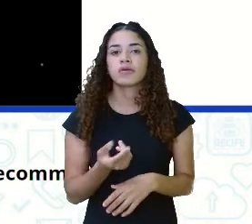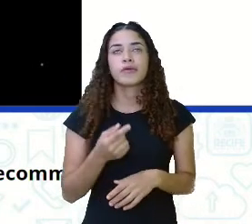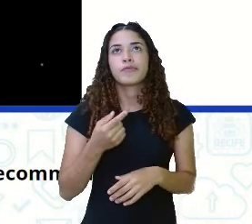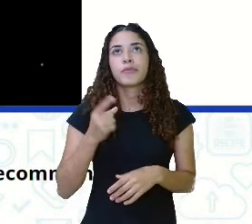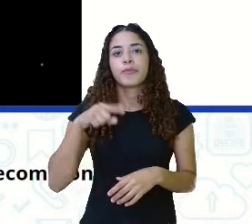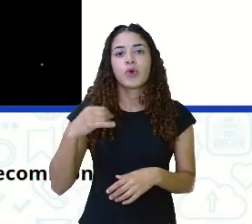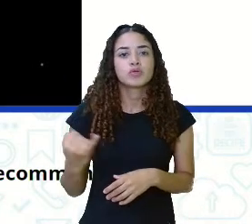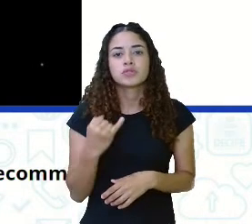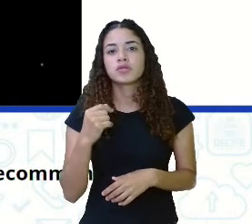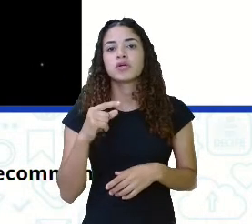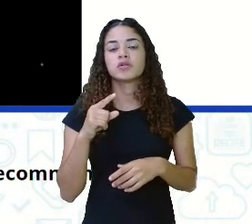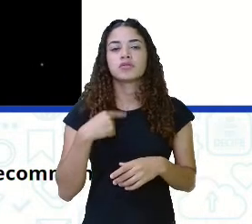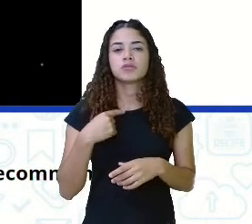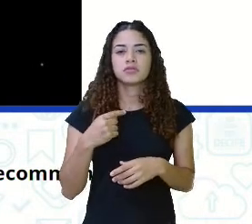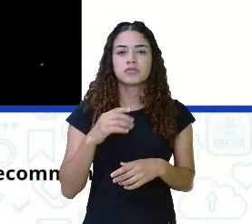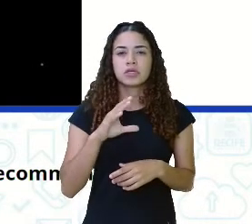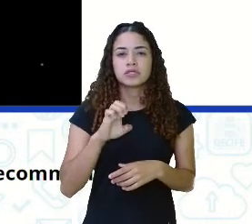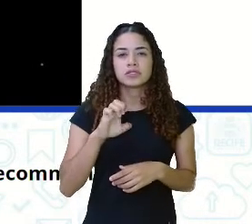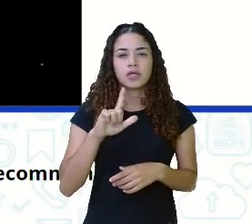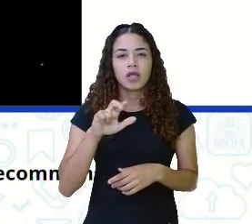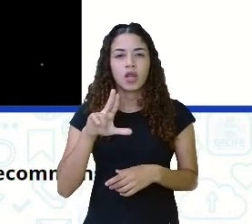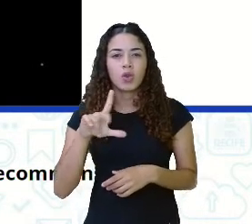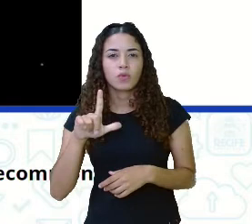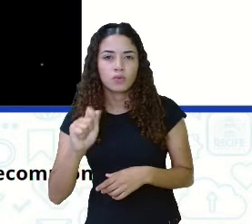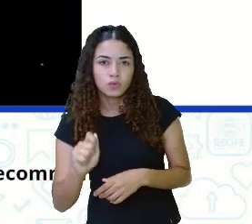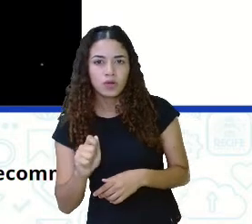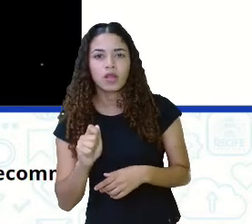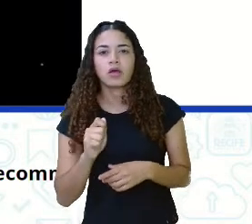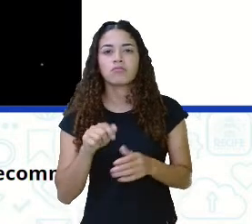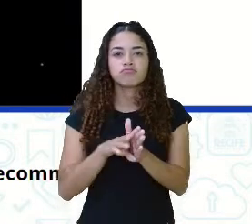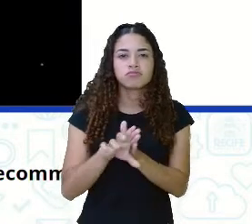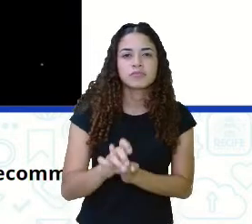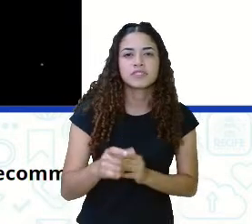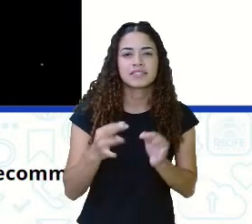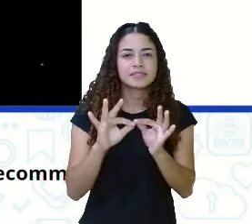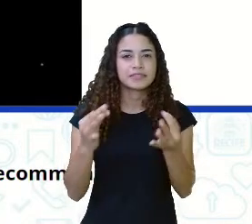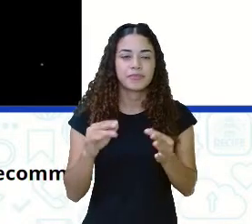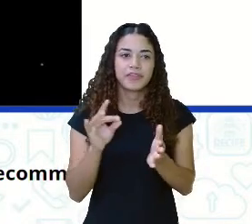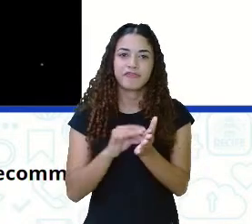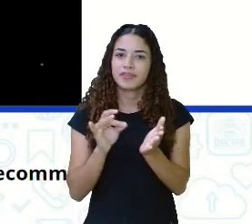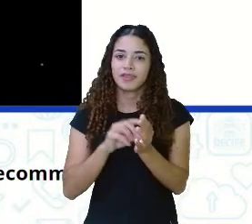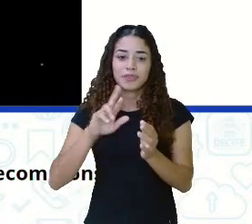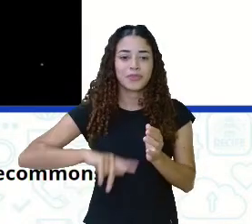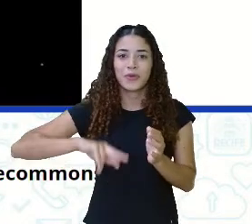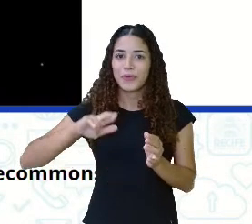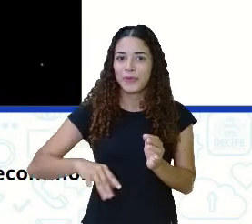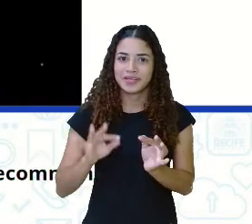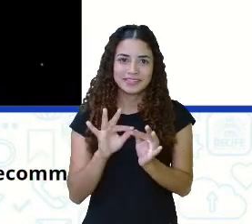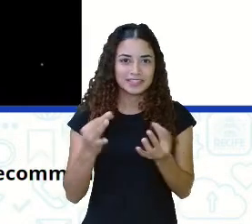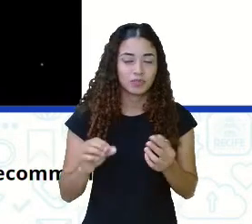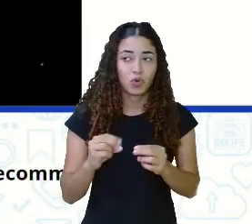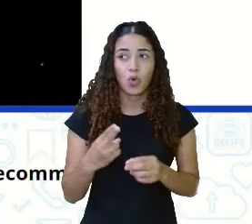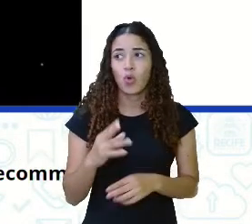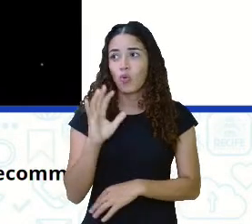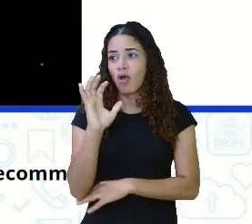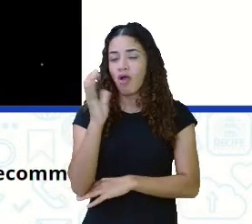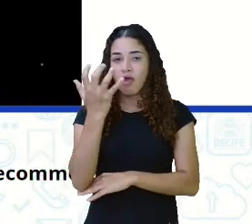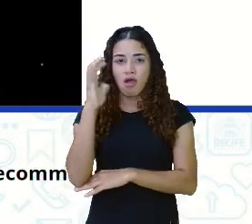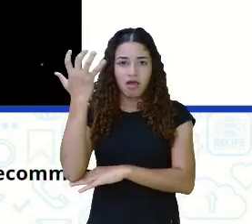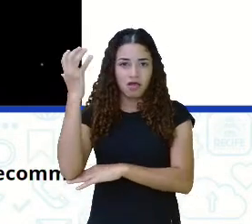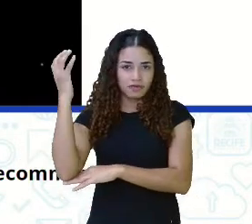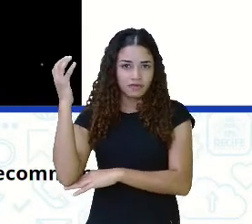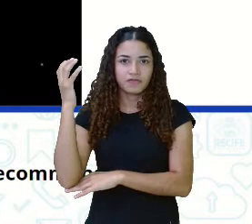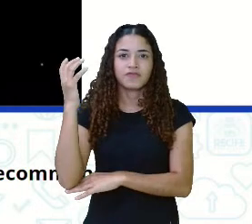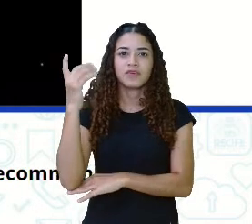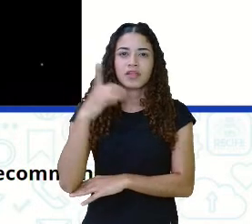falando sobre uma célula bacteriana simples, que na verdade nem é tão simples assim, ou uma árvore feita de trilhões e trilhões